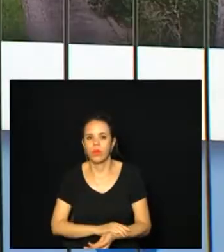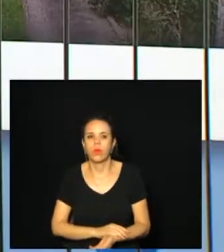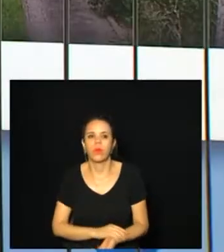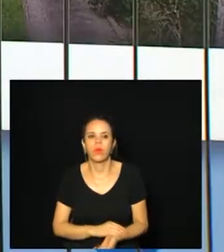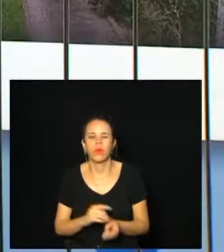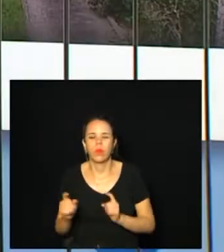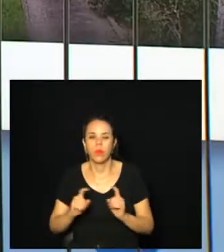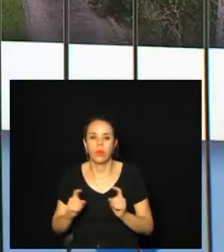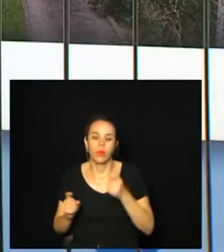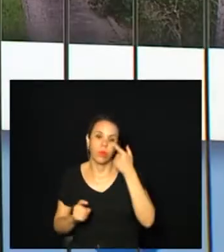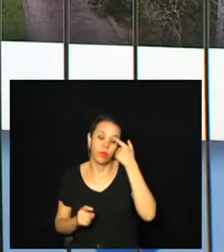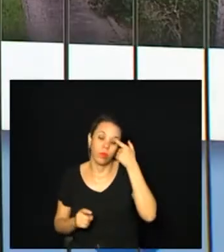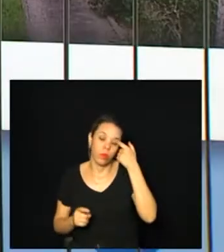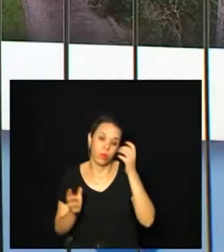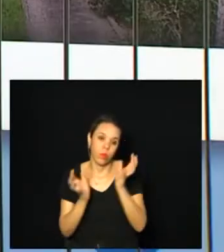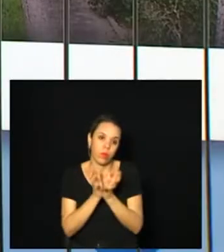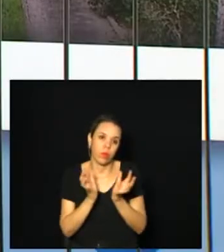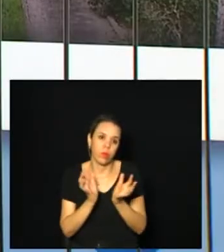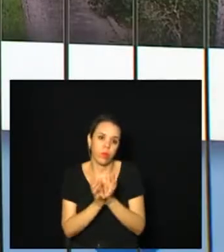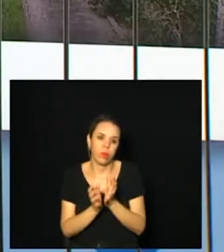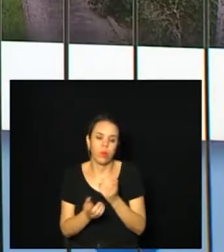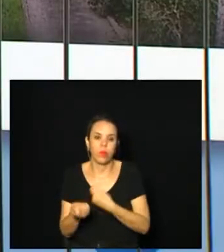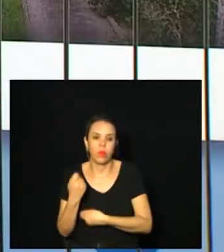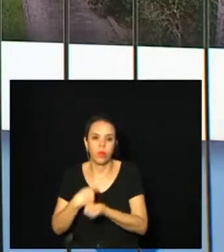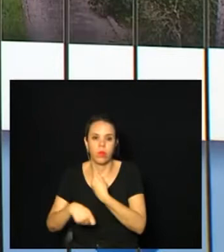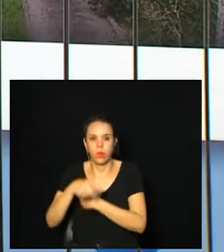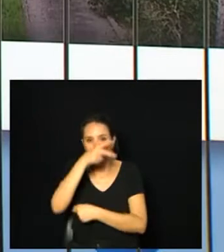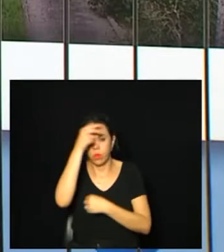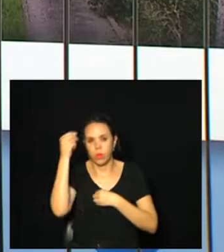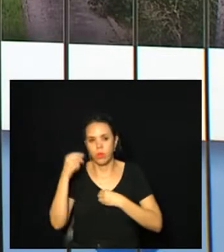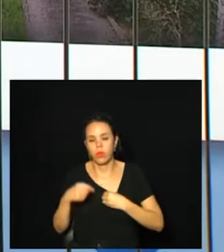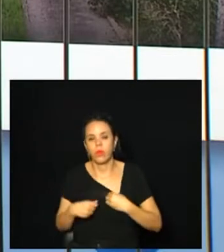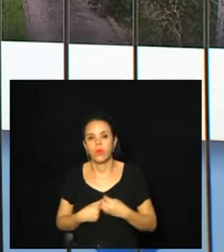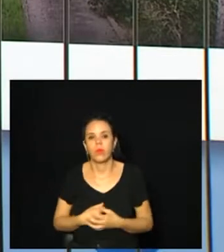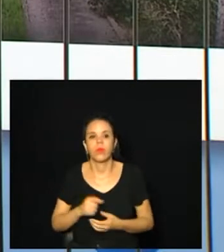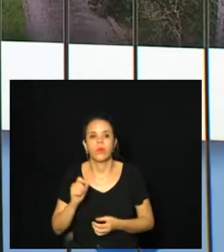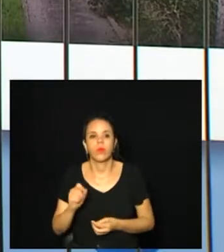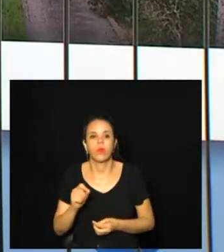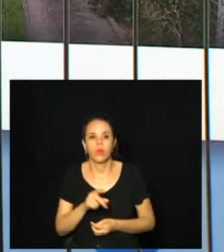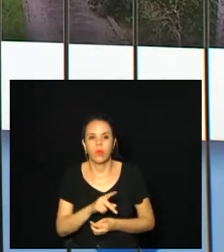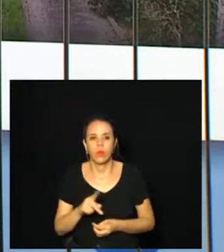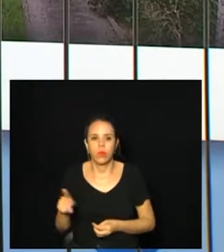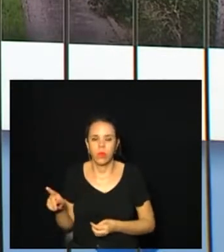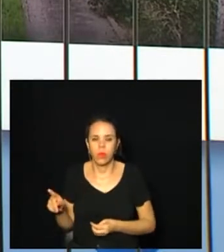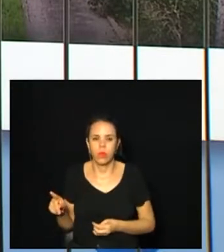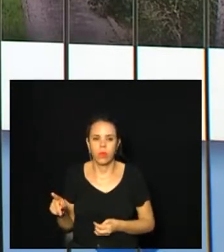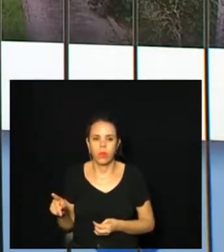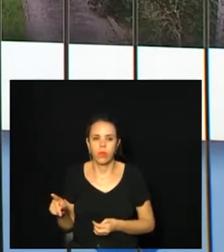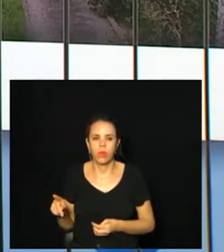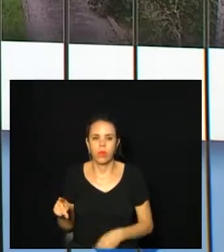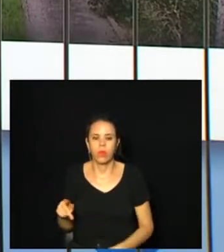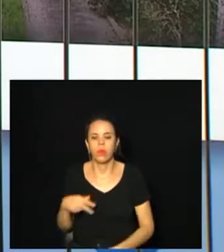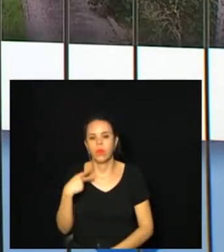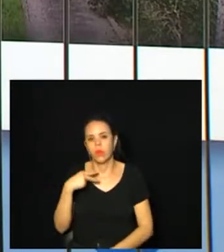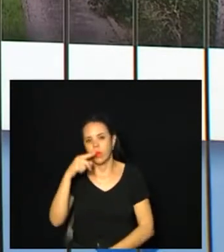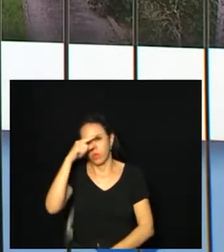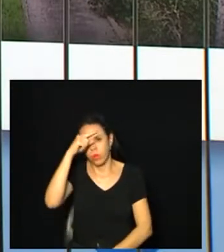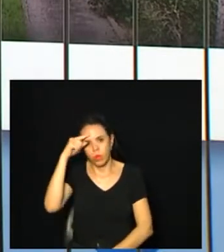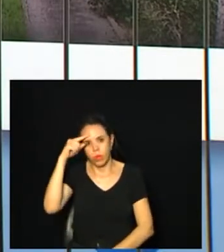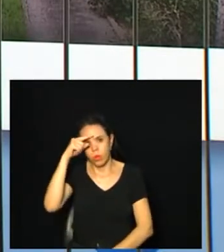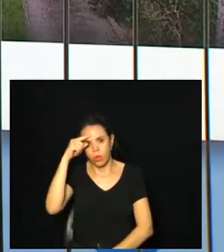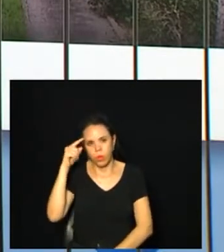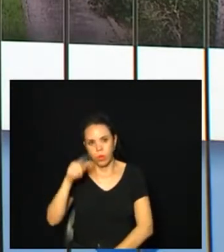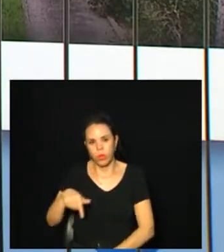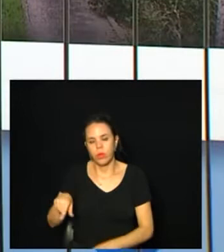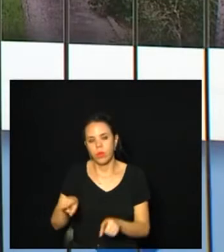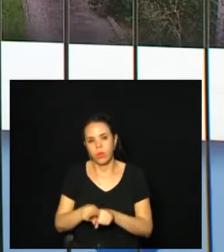a reunião da Comissão de Administração Pública, que é presidida pelo vereador Felipe Marchesi,